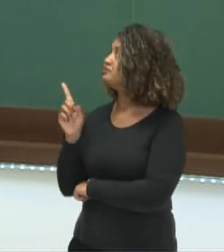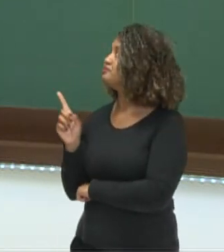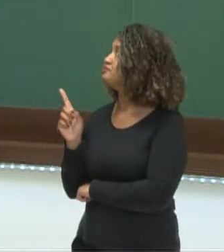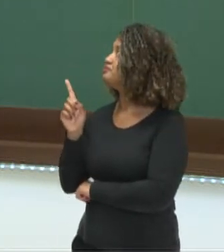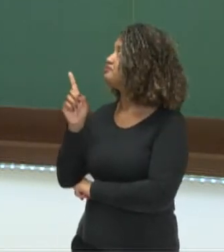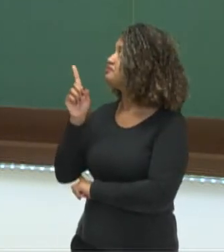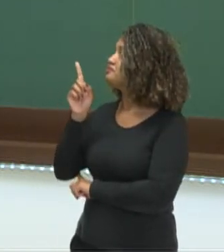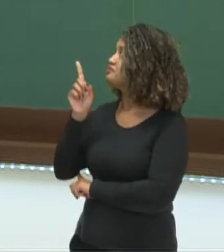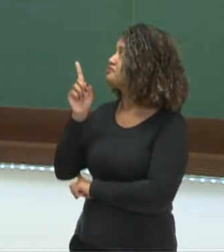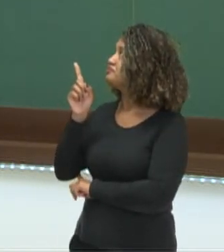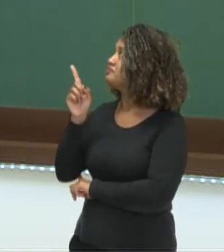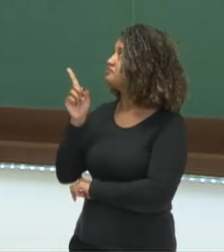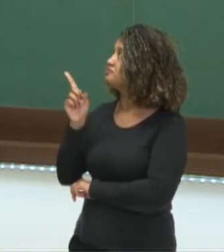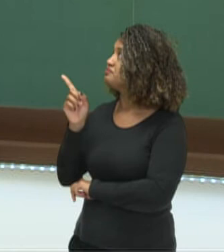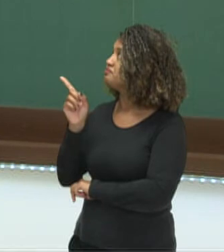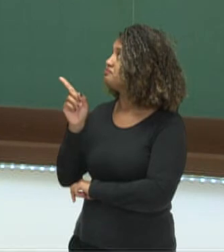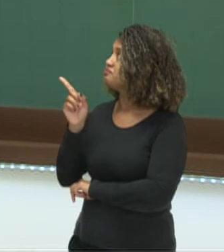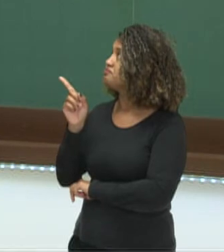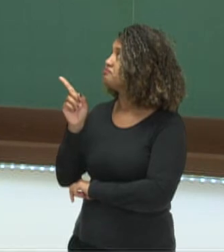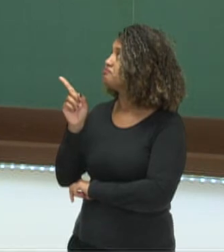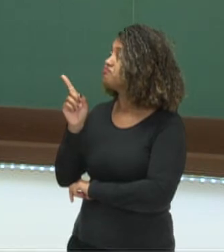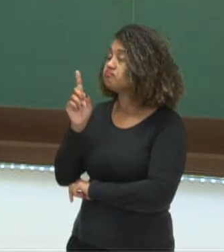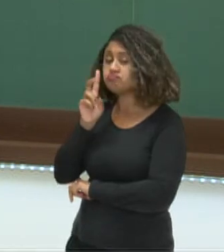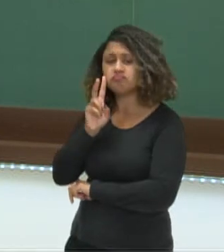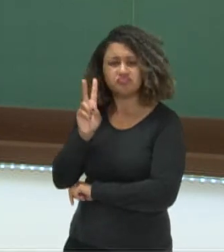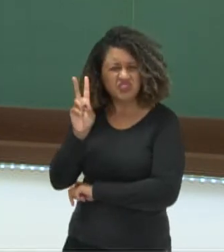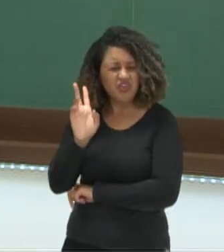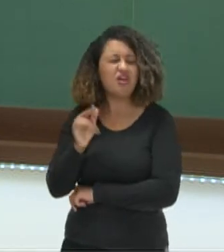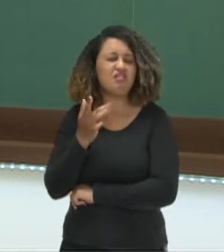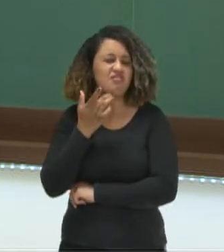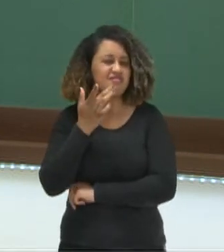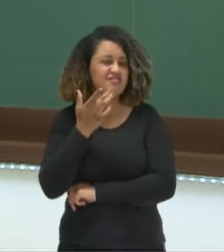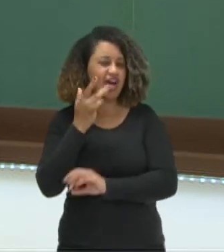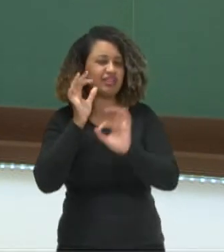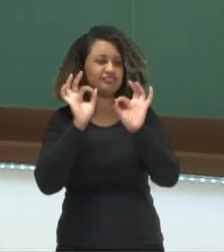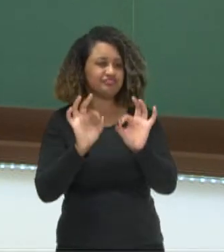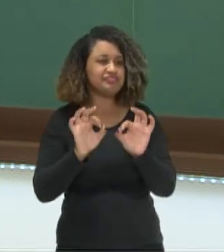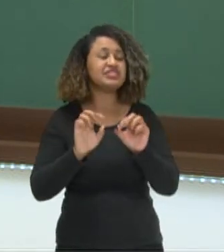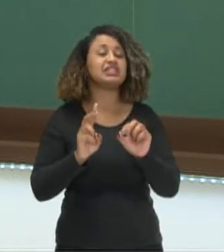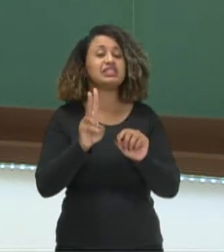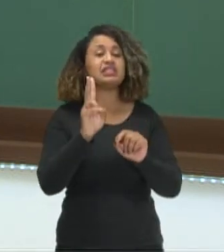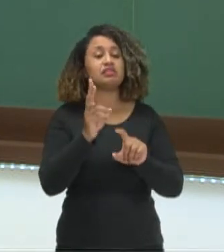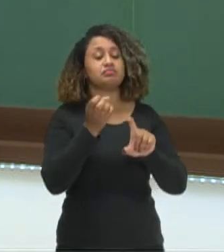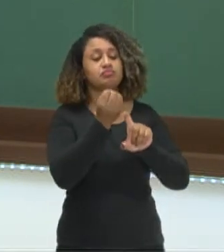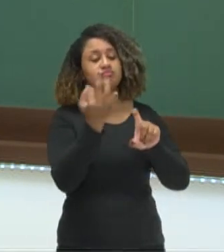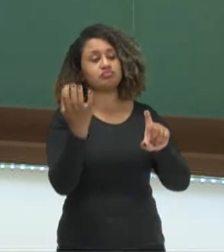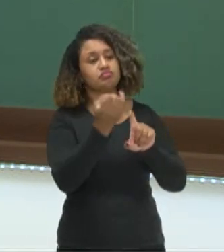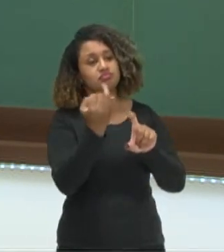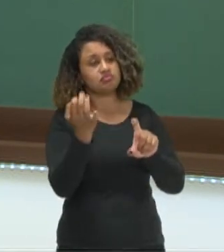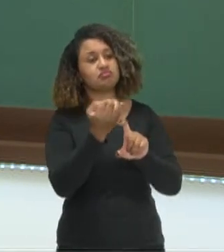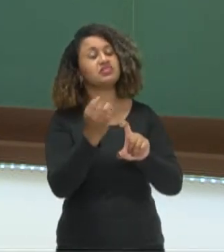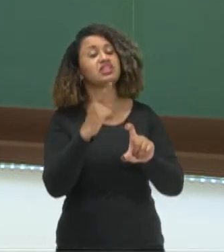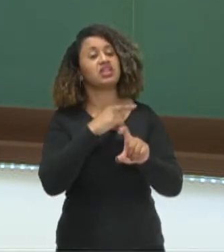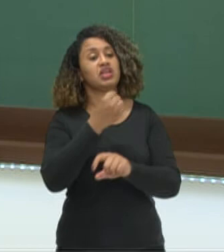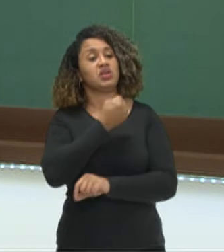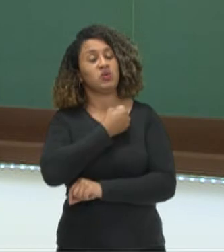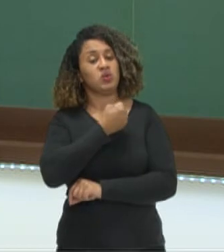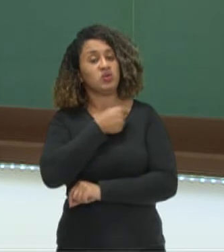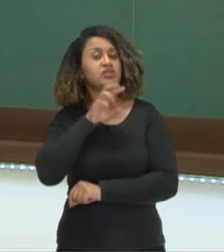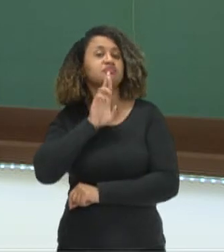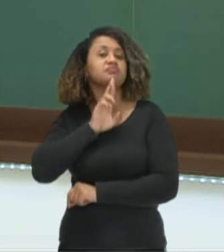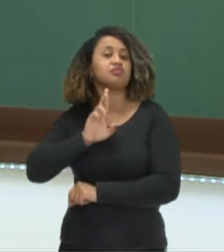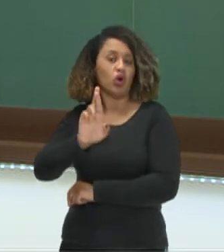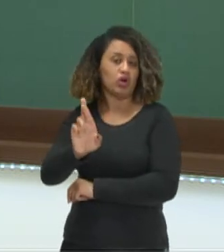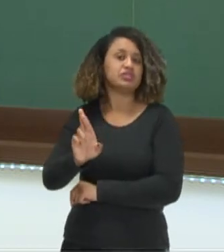número igual a 32. Fácil, né? Toda potência, ela tem um número como